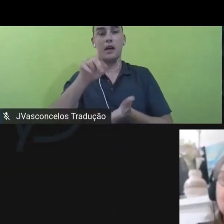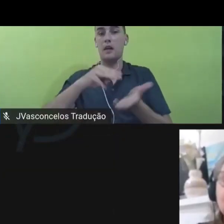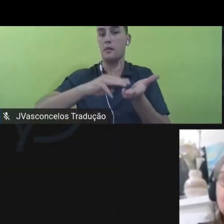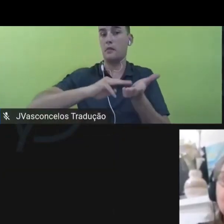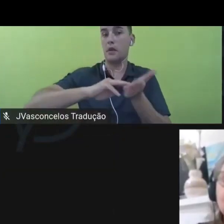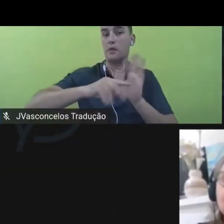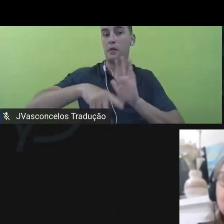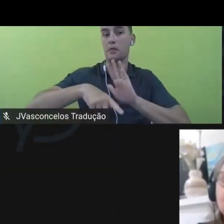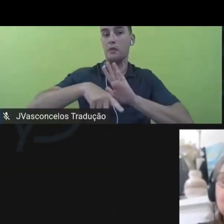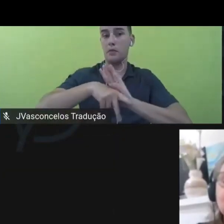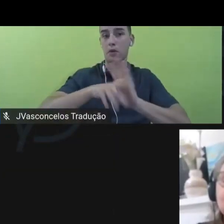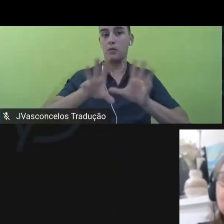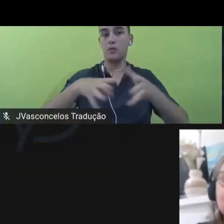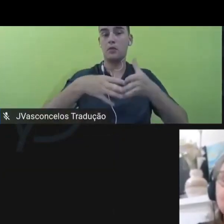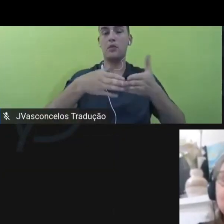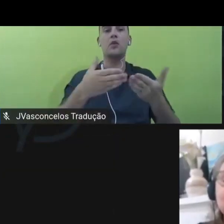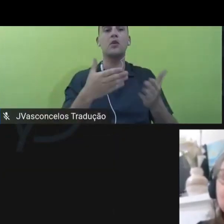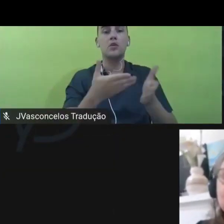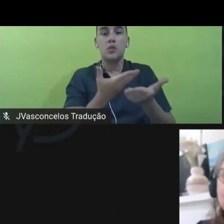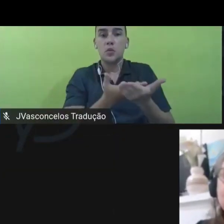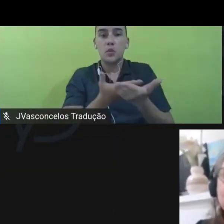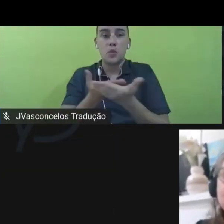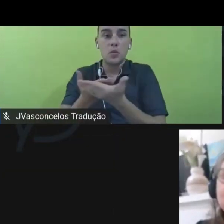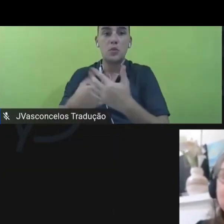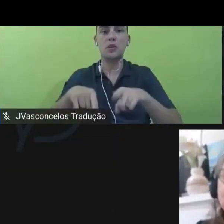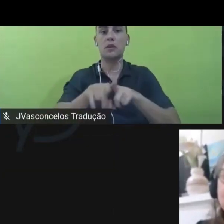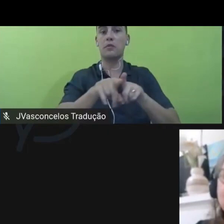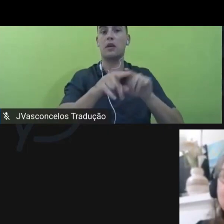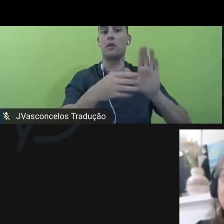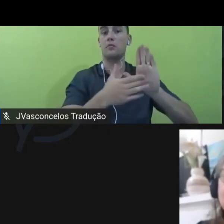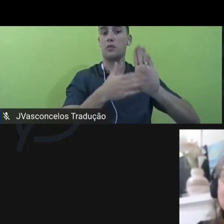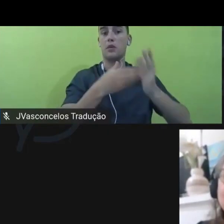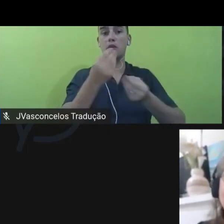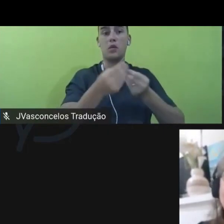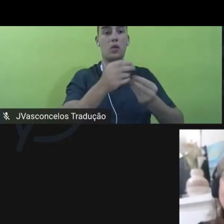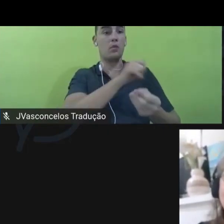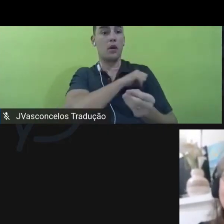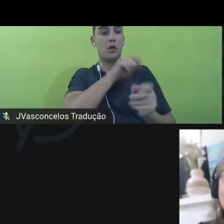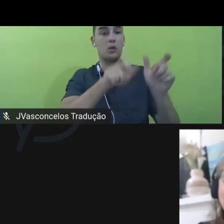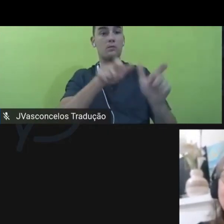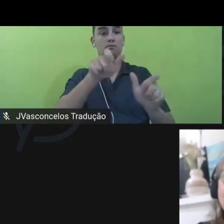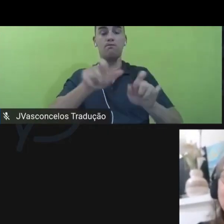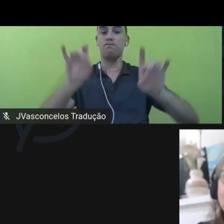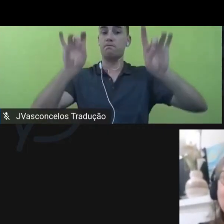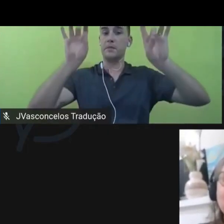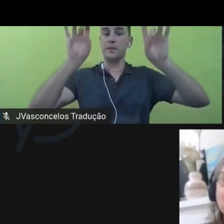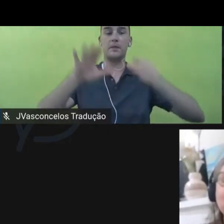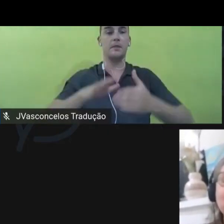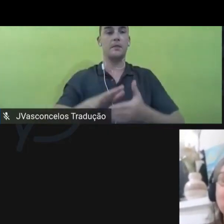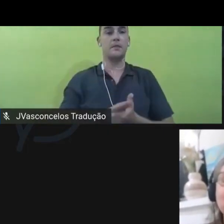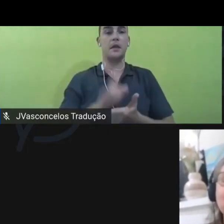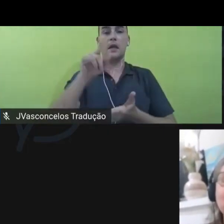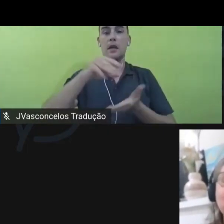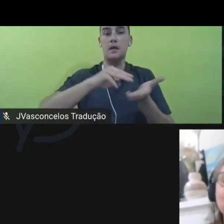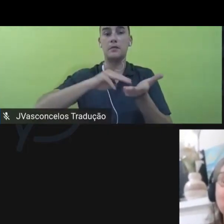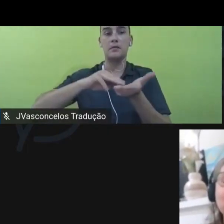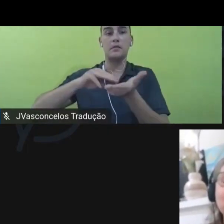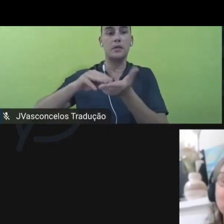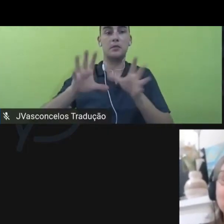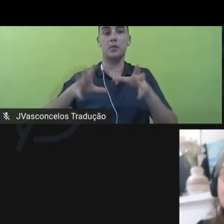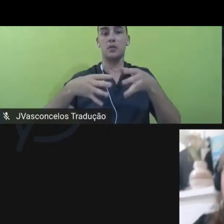Estudos e Propostas para Alunos com Necessidades Especiais. Membro do Conselho Estadual para Política para Pessoas